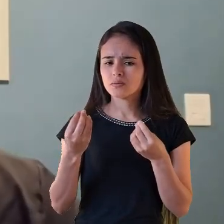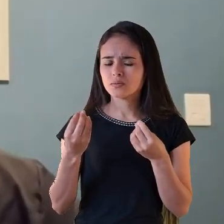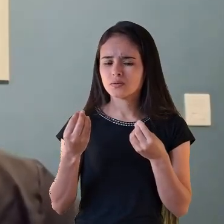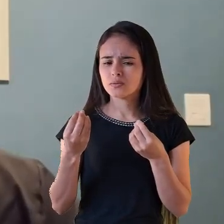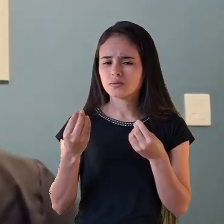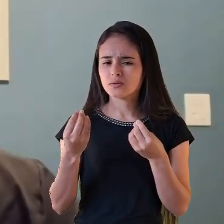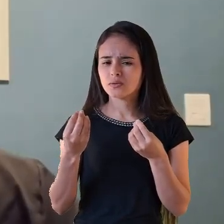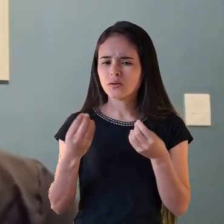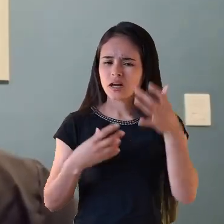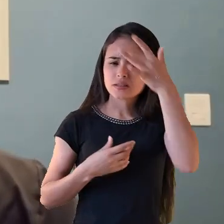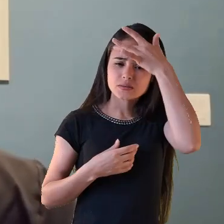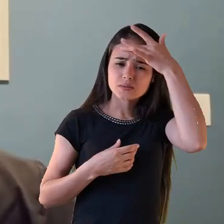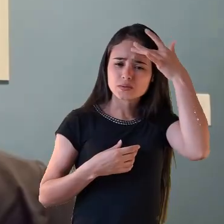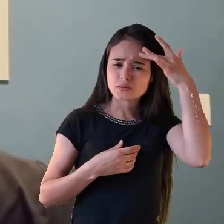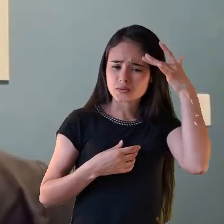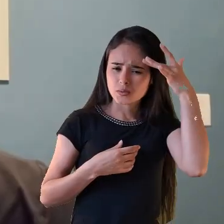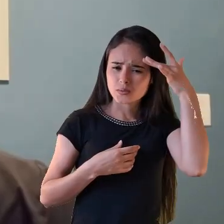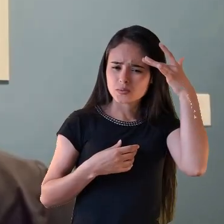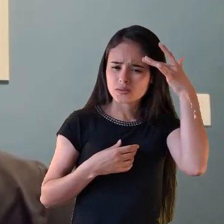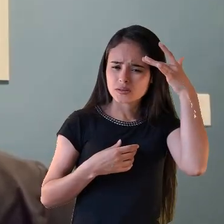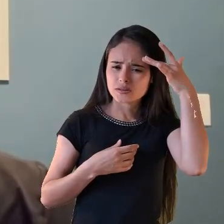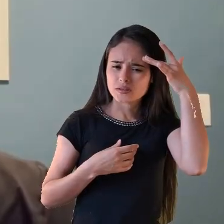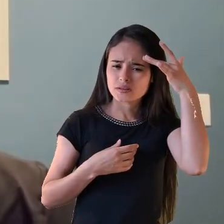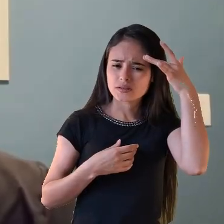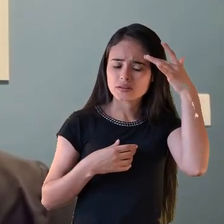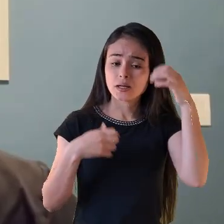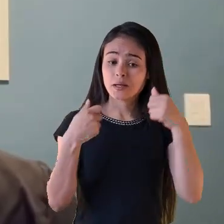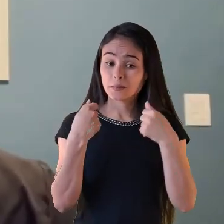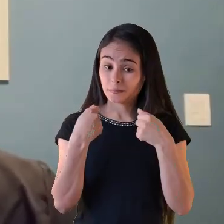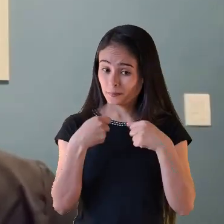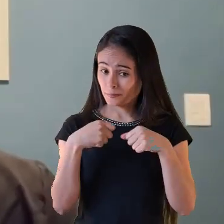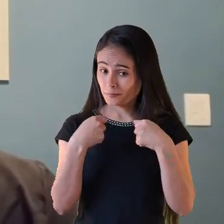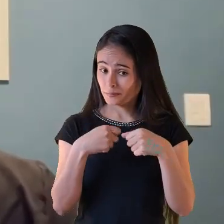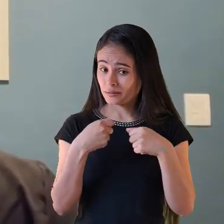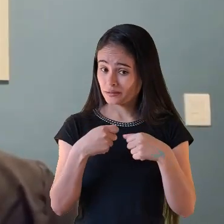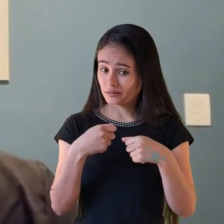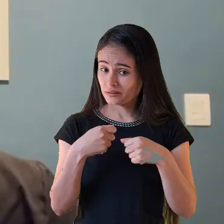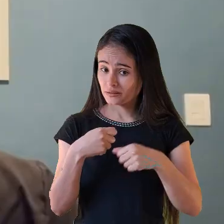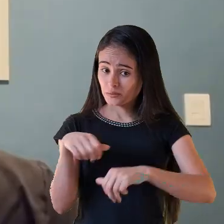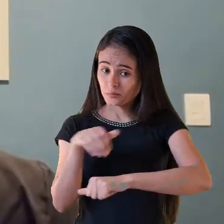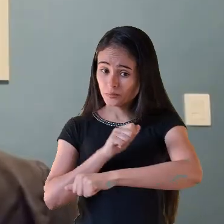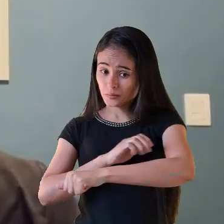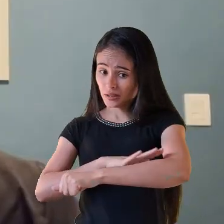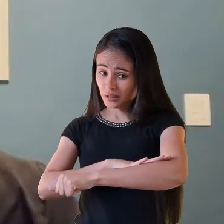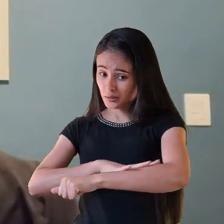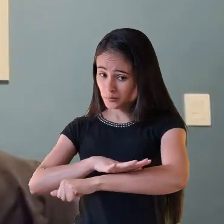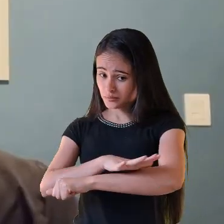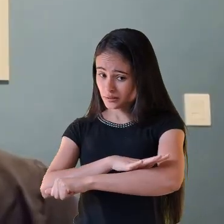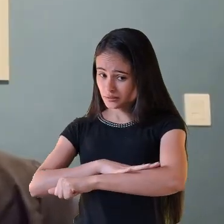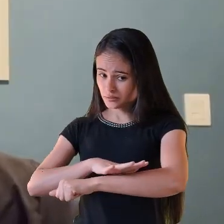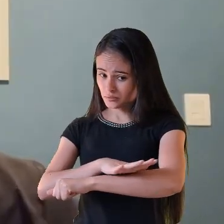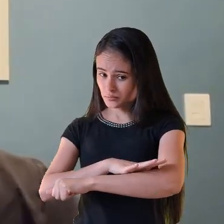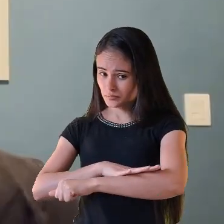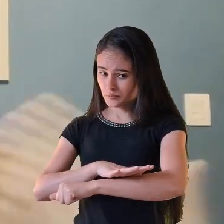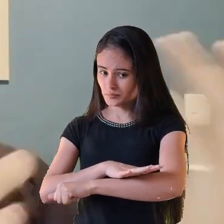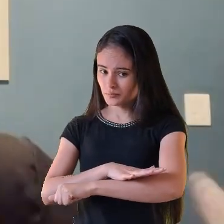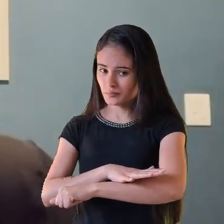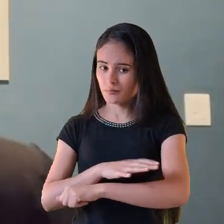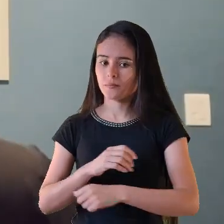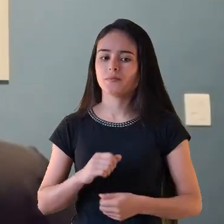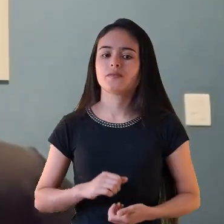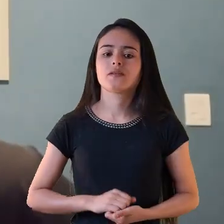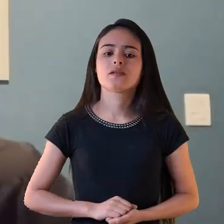um projeto lançado pelo New York Times em 2019, projeto 1619. Eles lançaram um